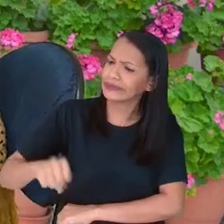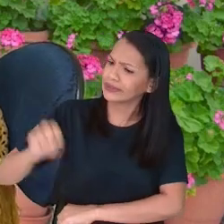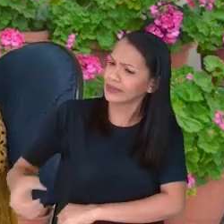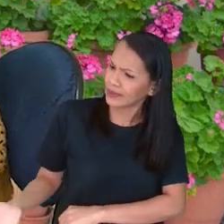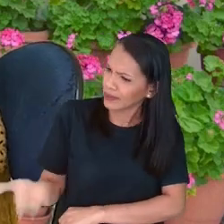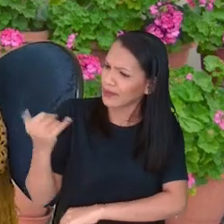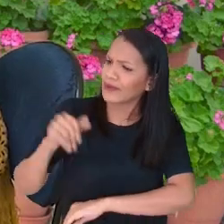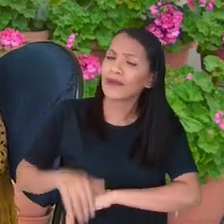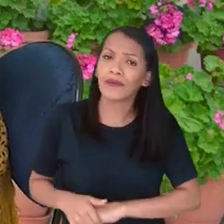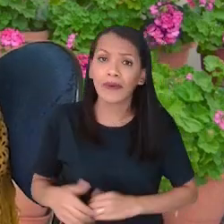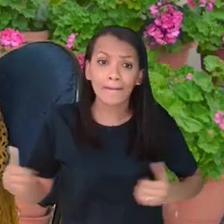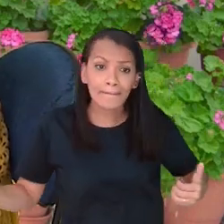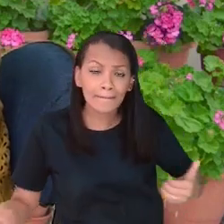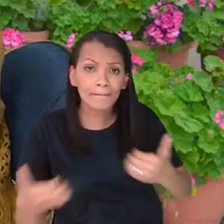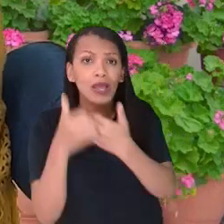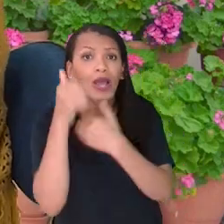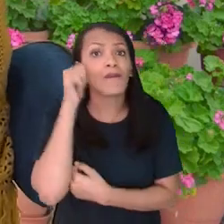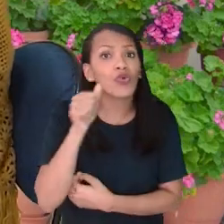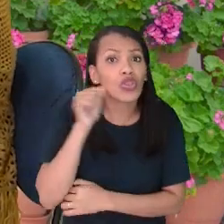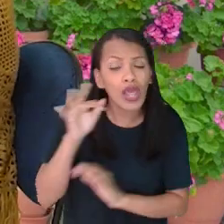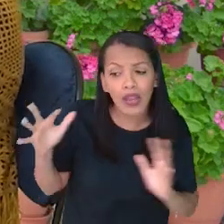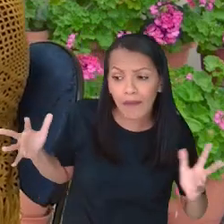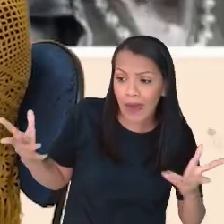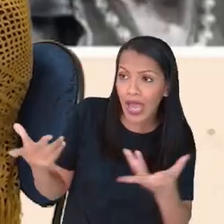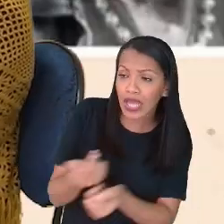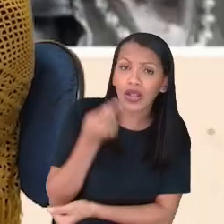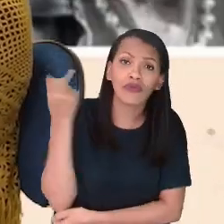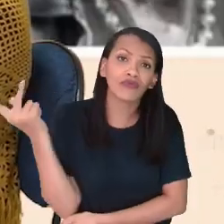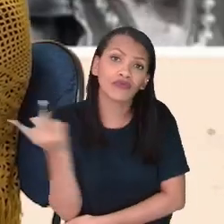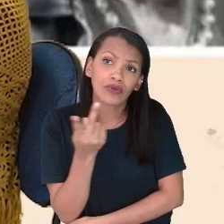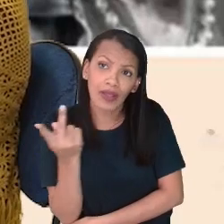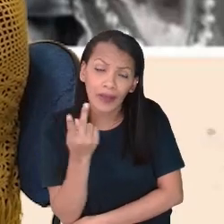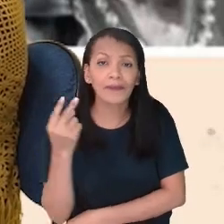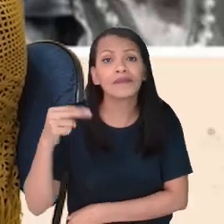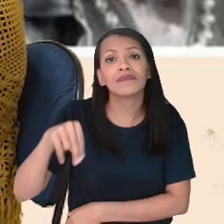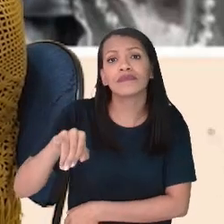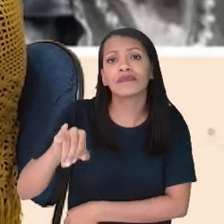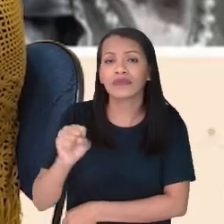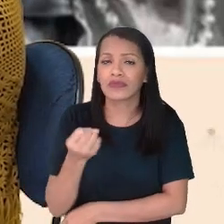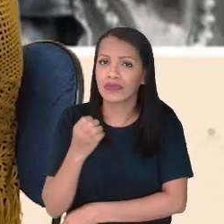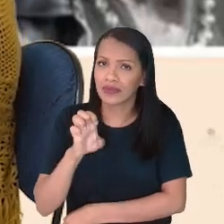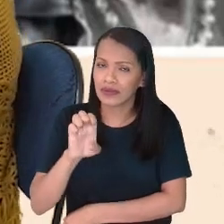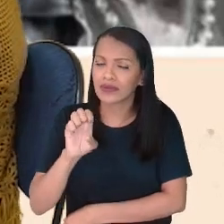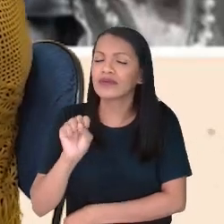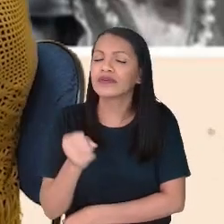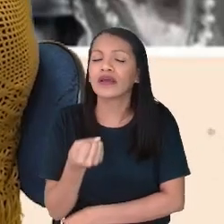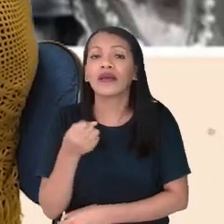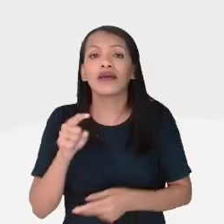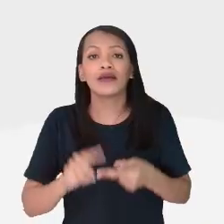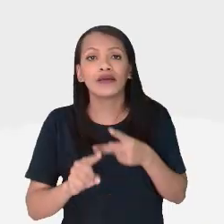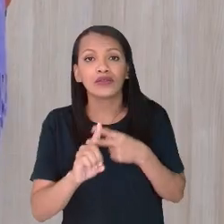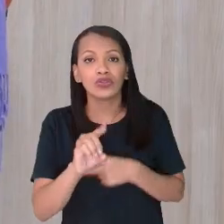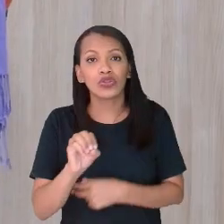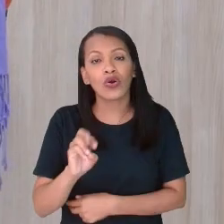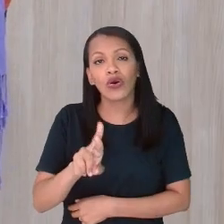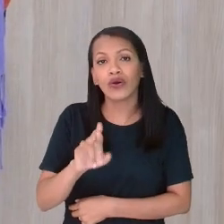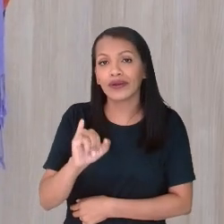Um brinde a essas mulheres maravilhosas, Nise da Silveira E Dorina Gouveia.